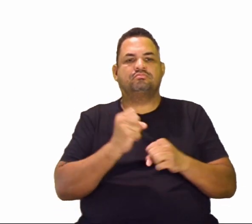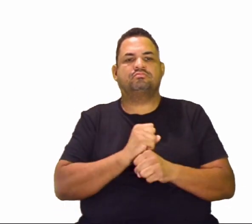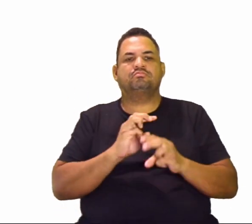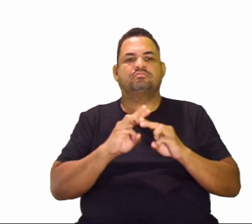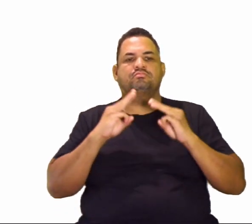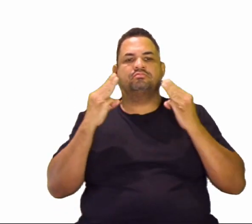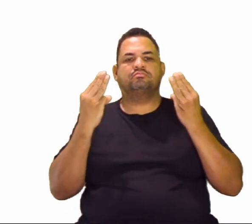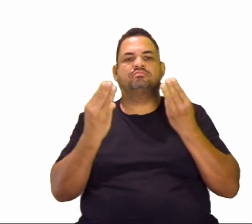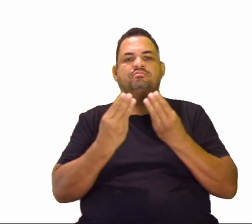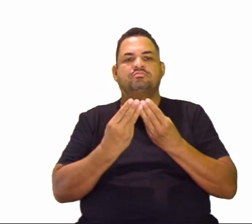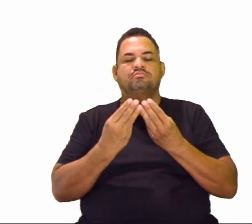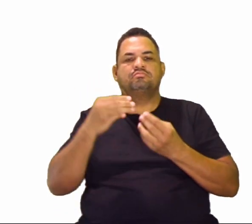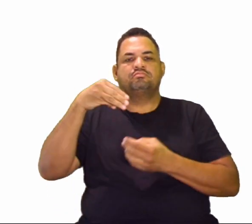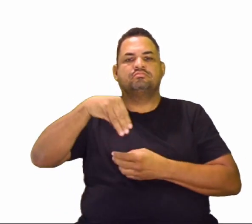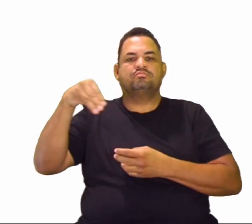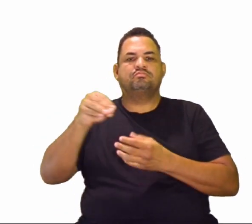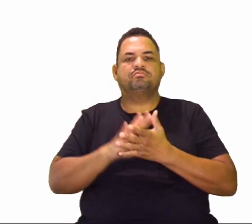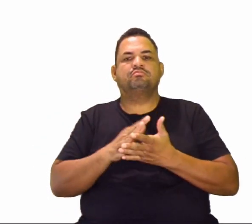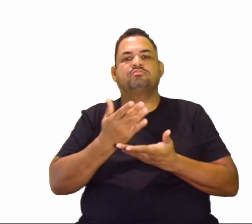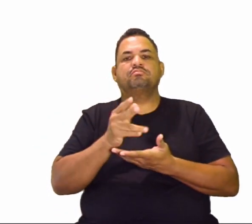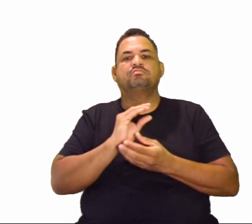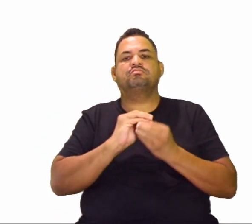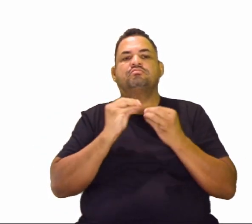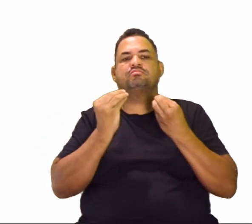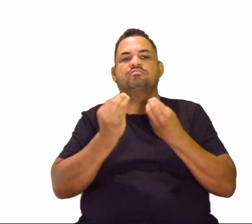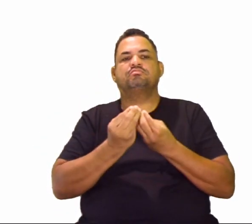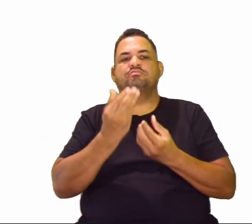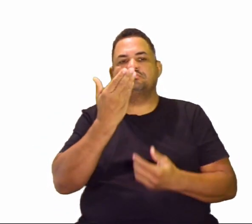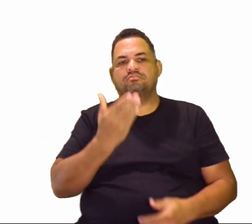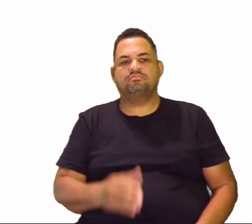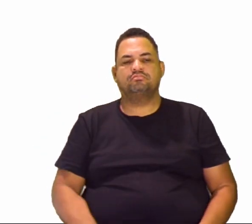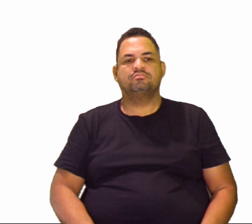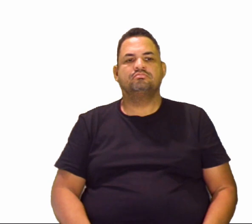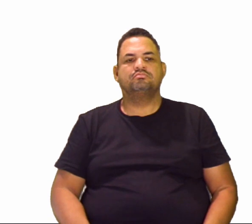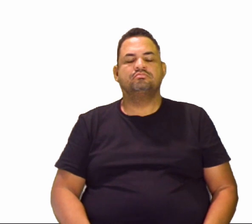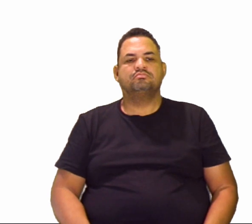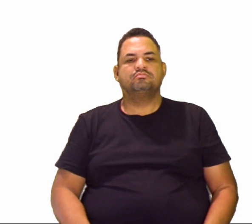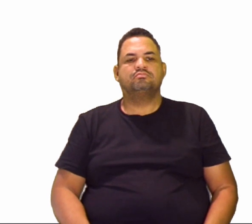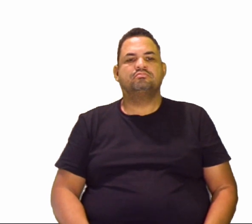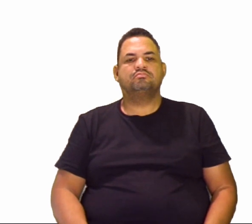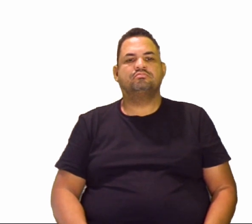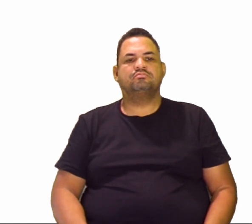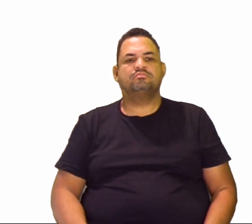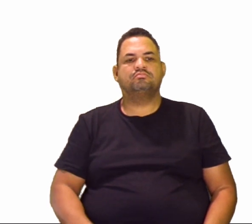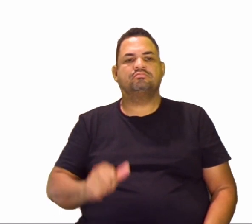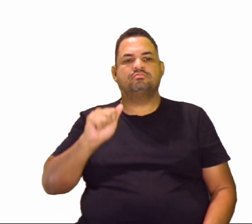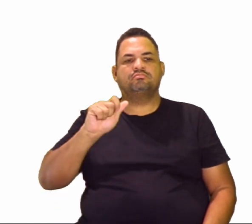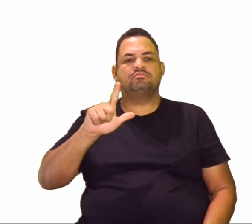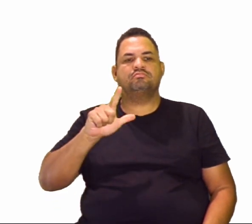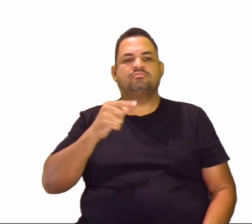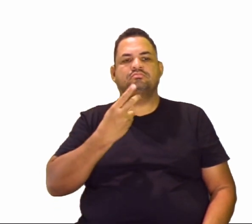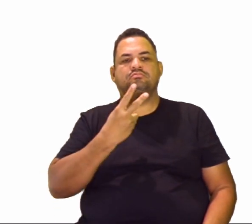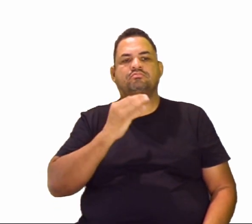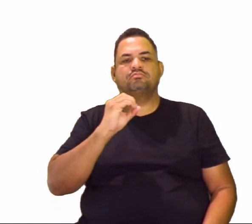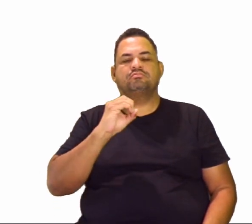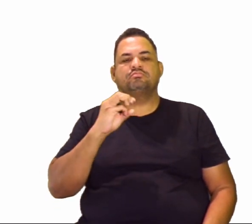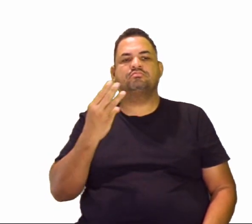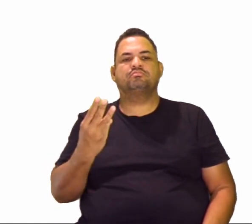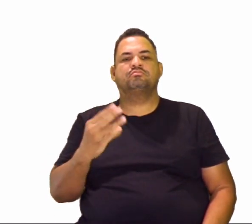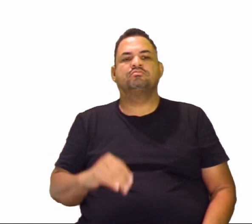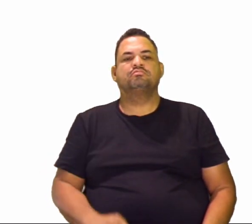calcule a massa molar das seguintes substâncias. Então, olha só,